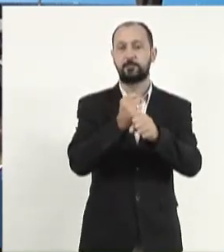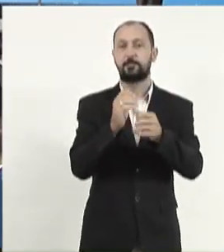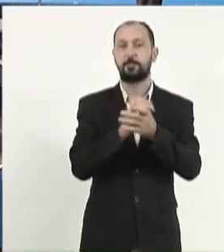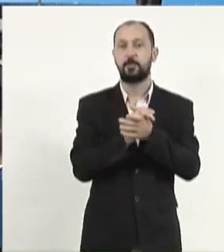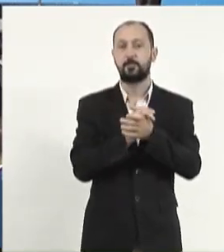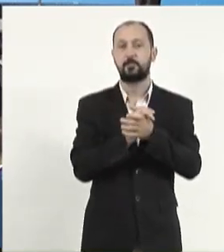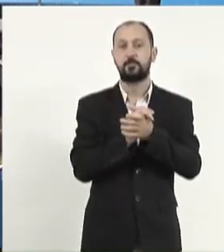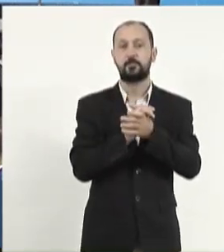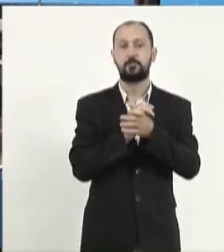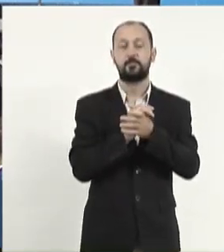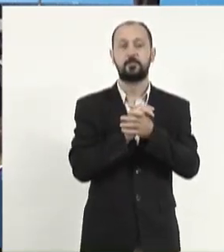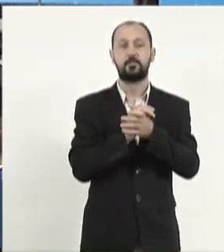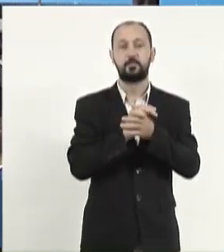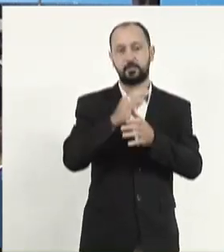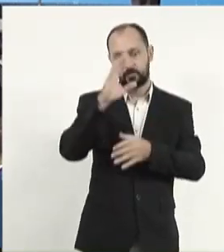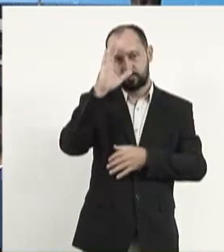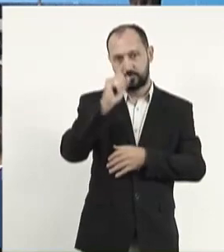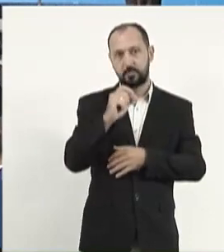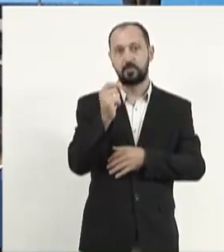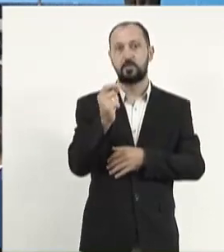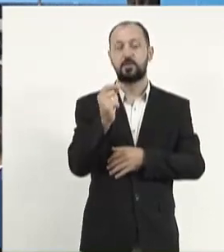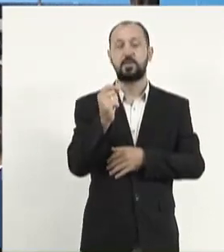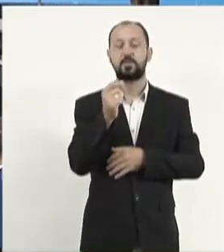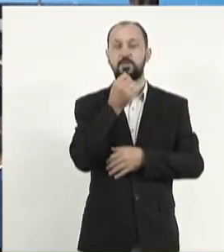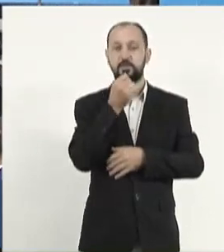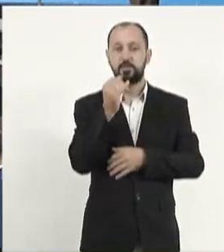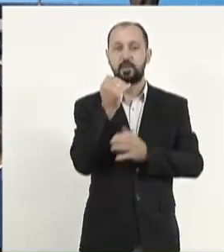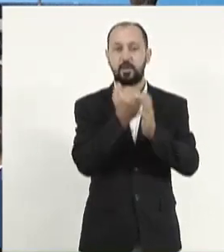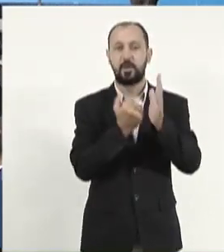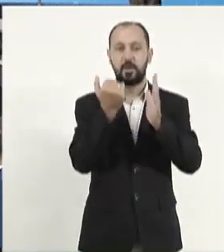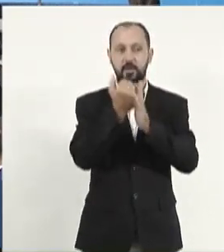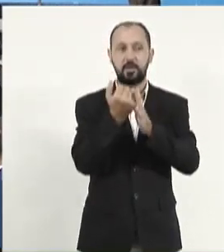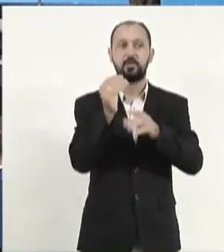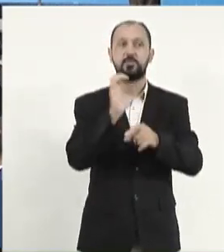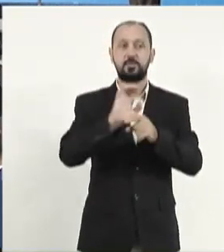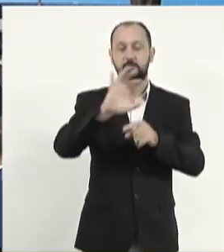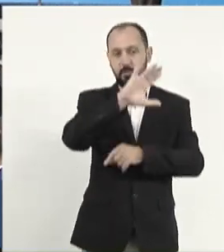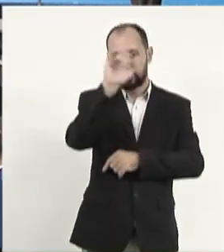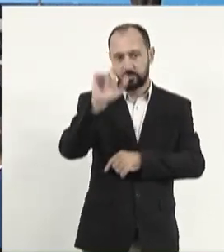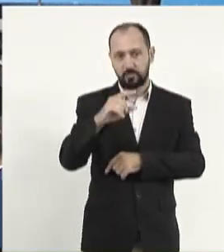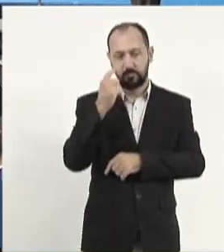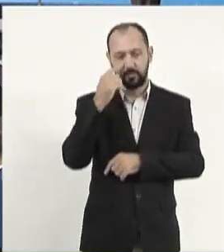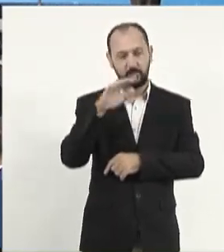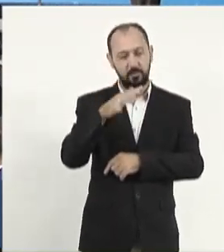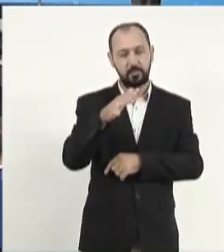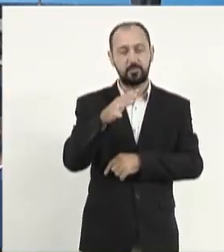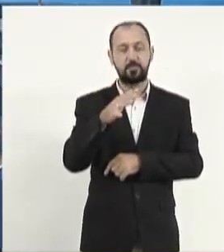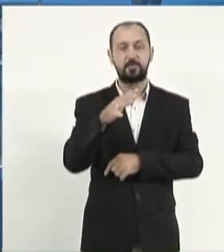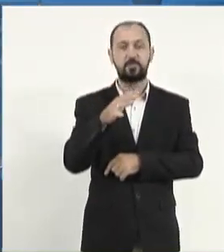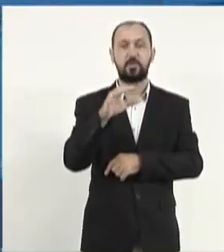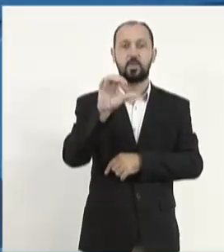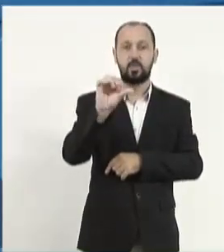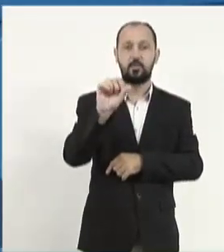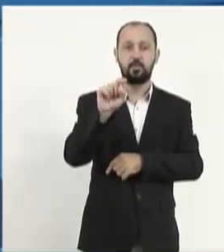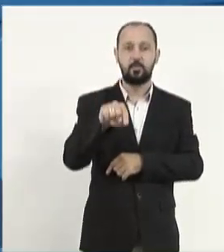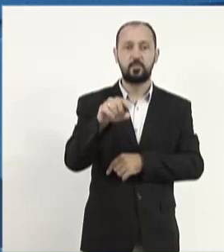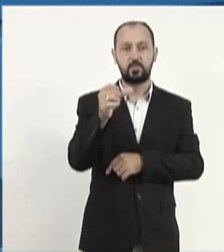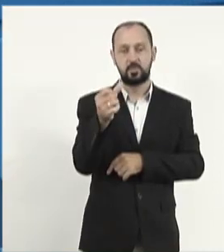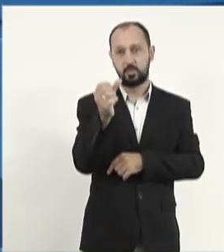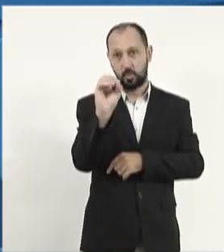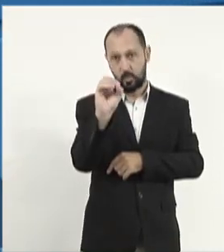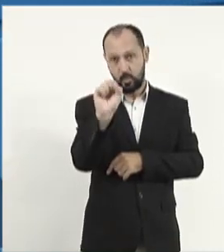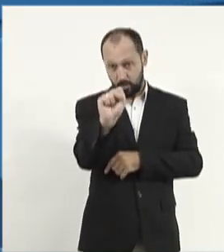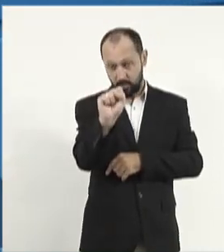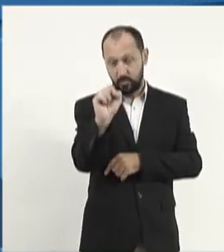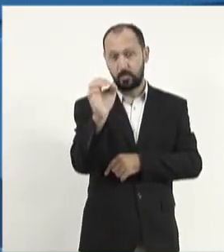foi definida o aumento da energia elétrica aqui no estado de Mato Grosso do Sul, que foi na ordem média de